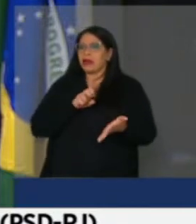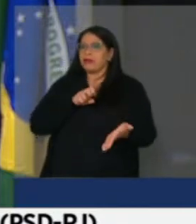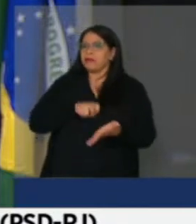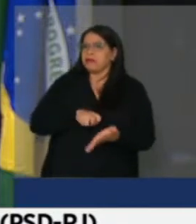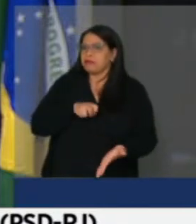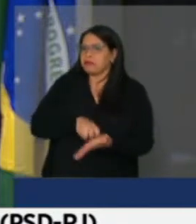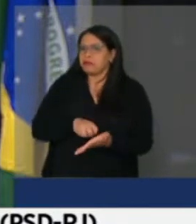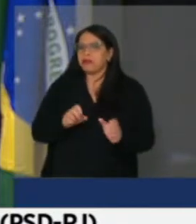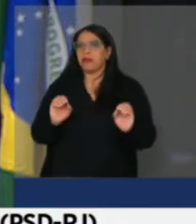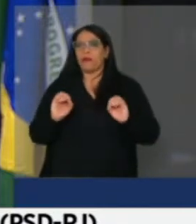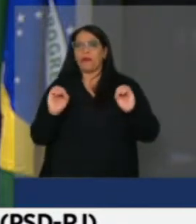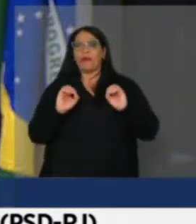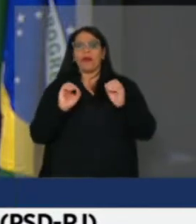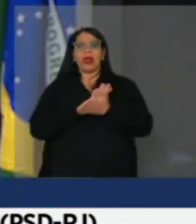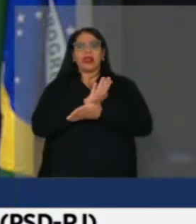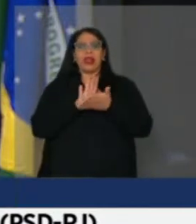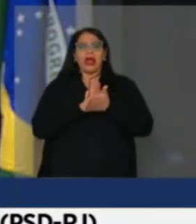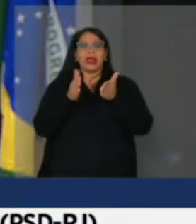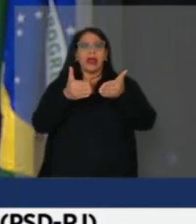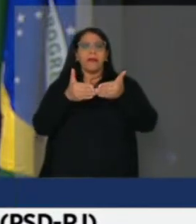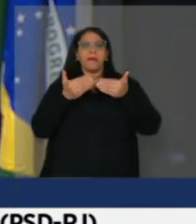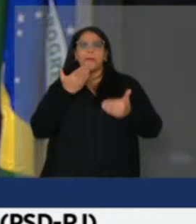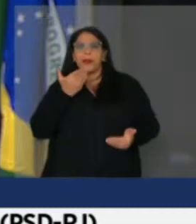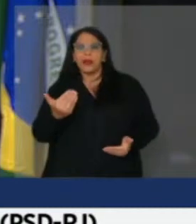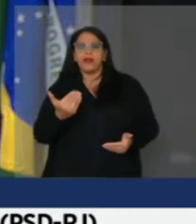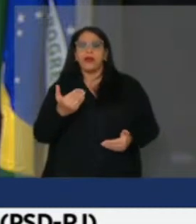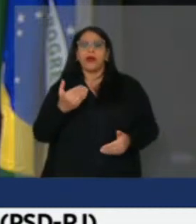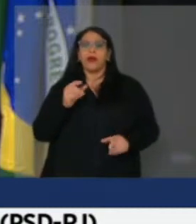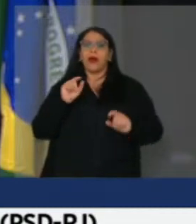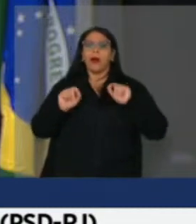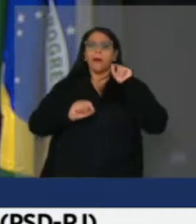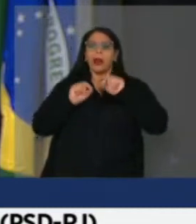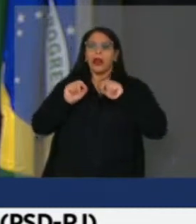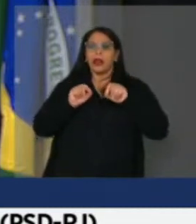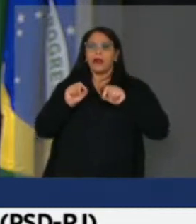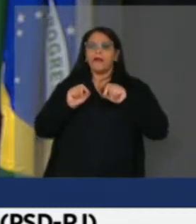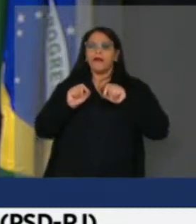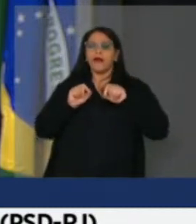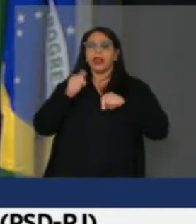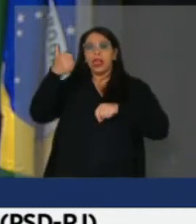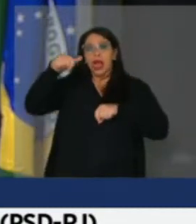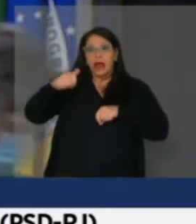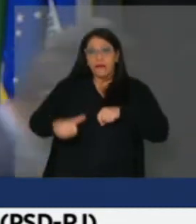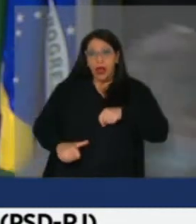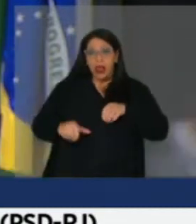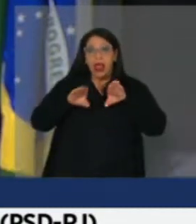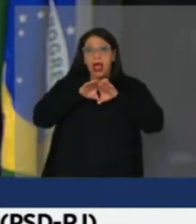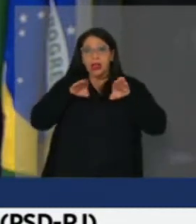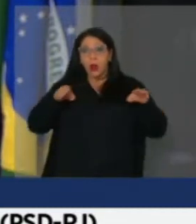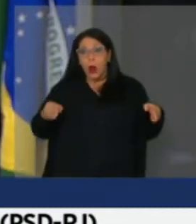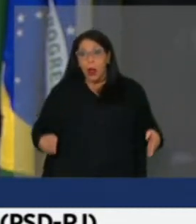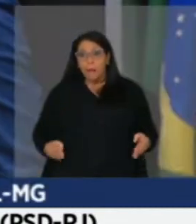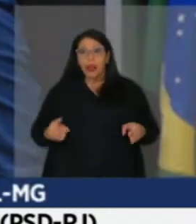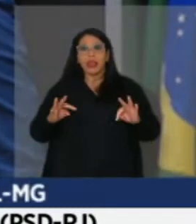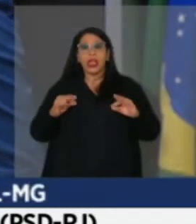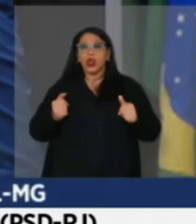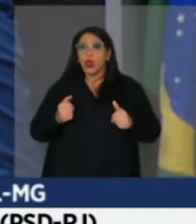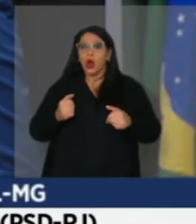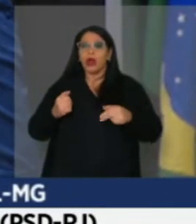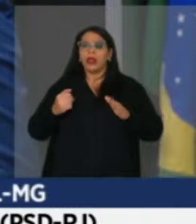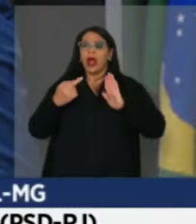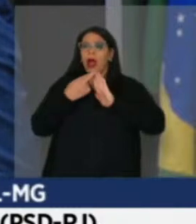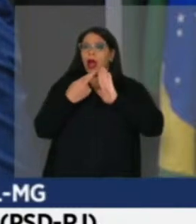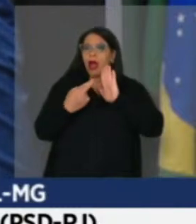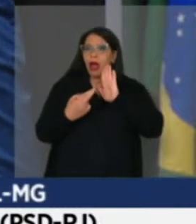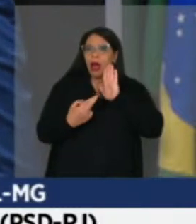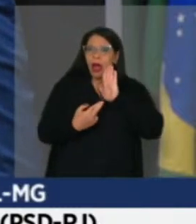quem iniciou o pedido para que fosse apreciado por esta mesa, que foi acatado, e todo o rito,